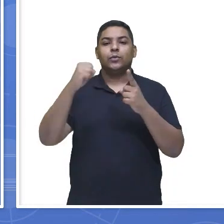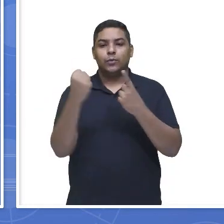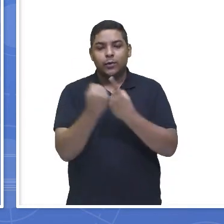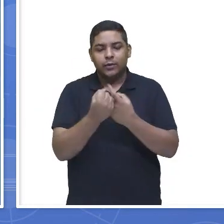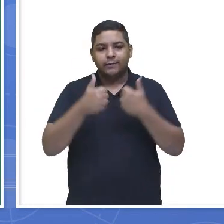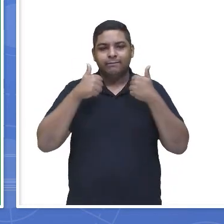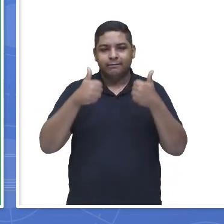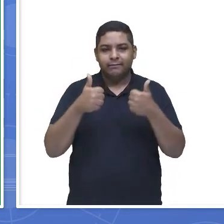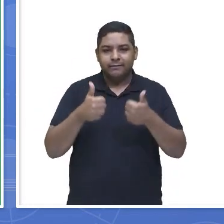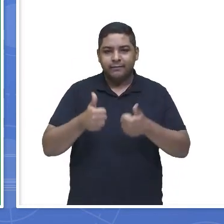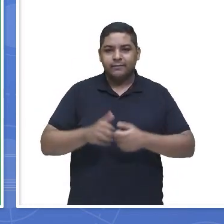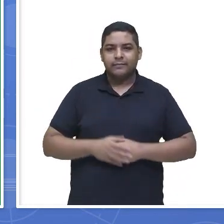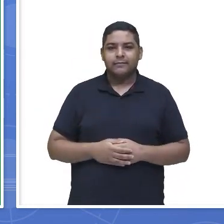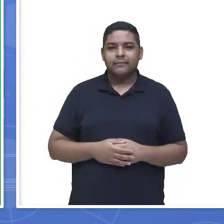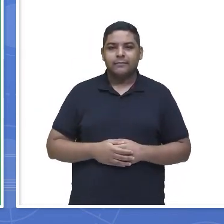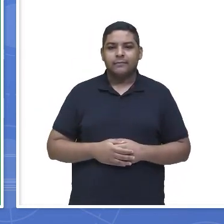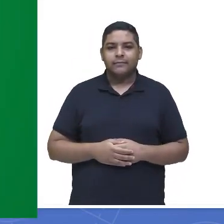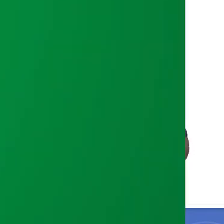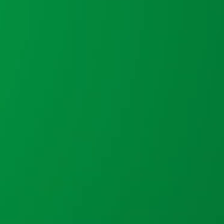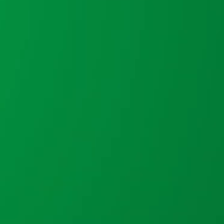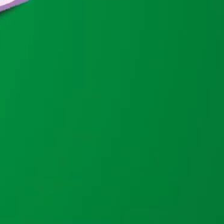Sociologia.